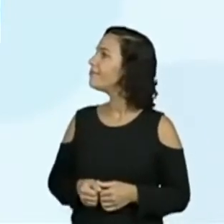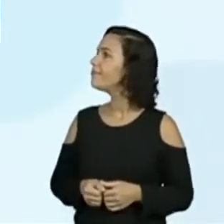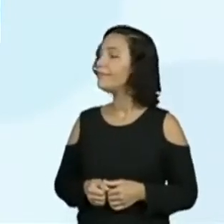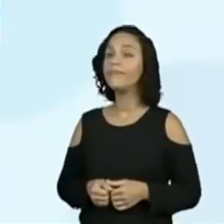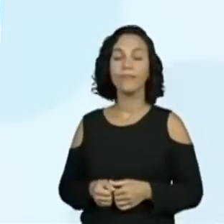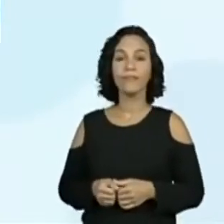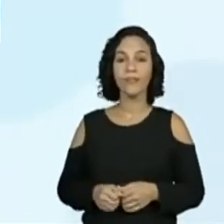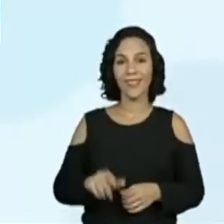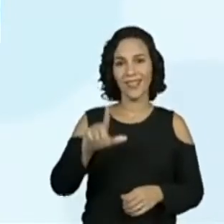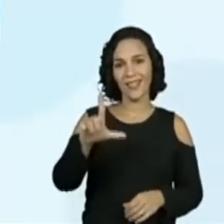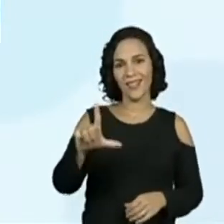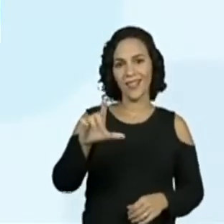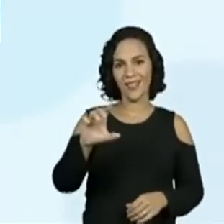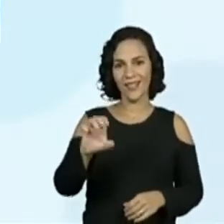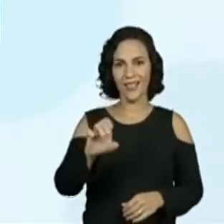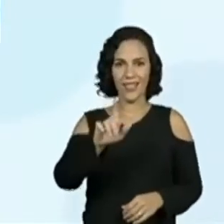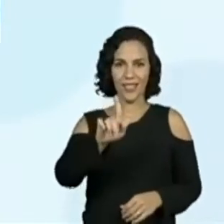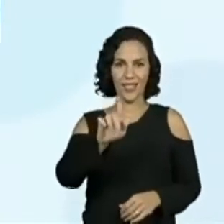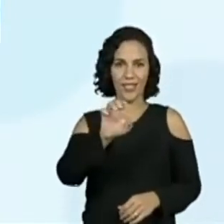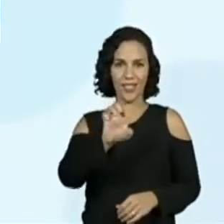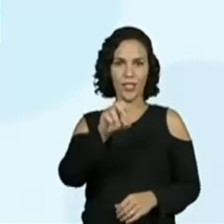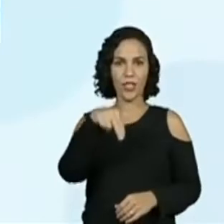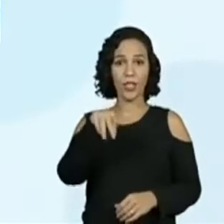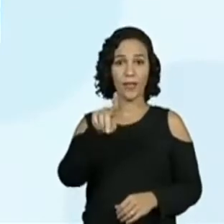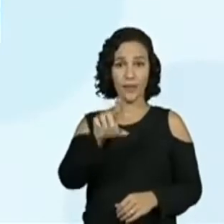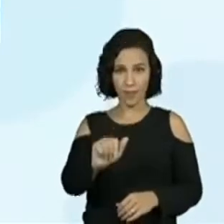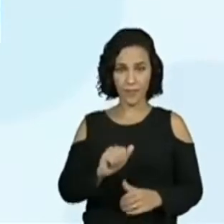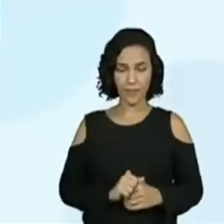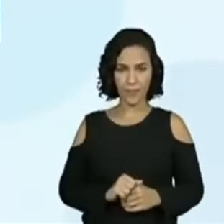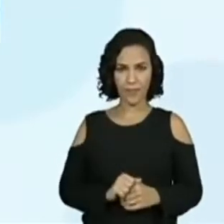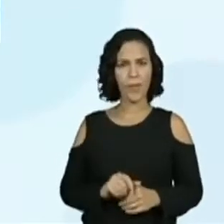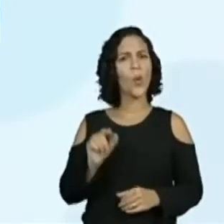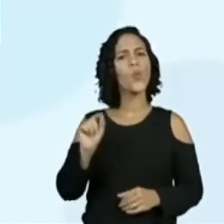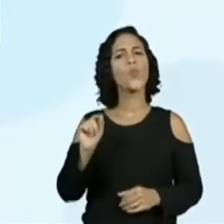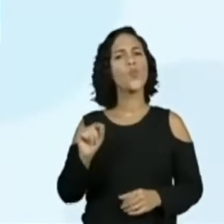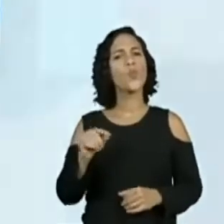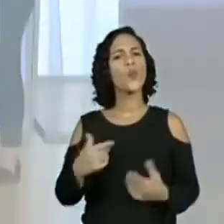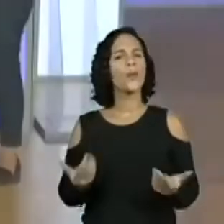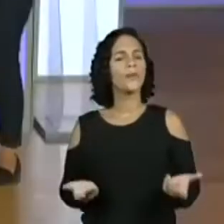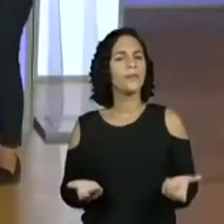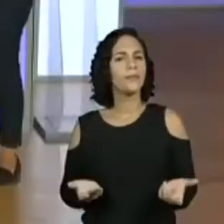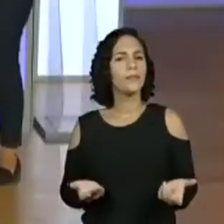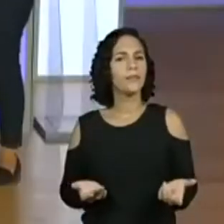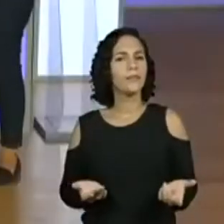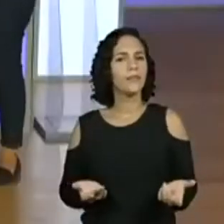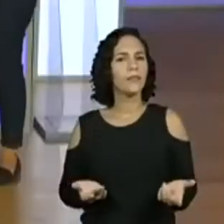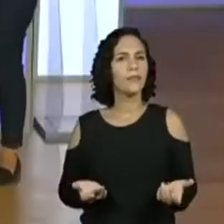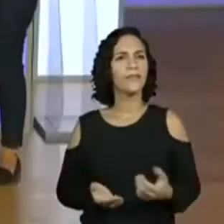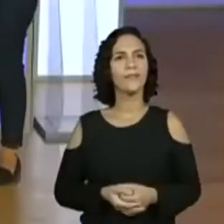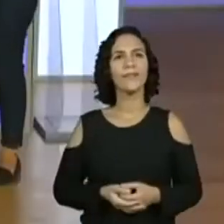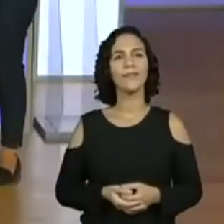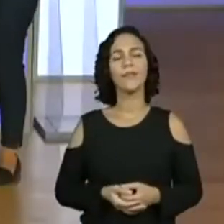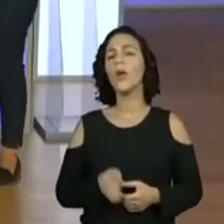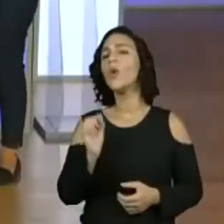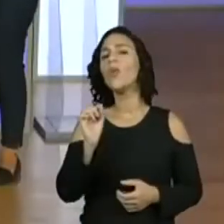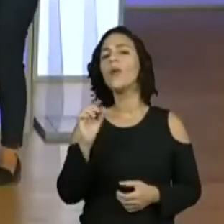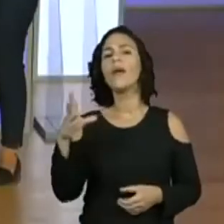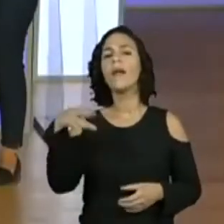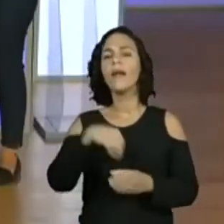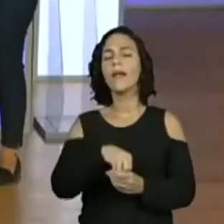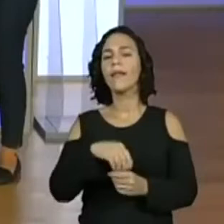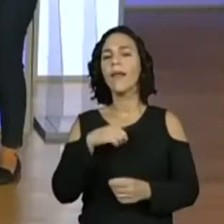Legenda. O que é uma legenda? A gente já começou a decifrar isso ontem, professora Joyce. O que tem numa